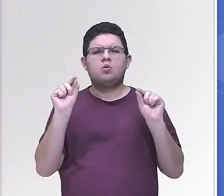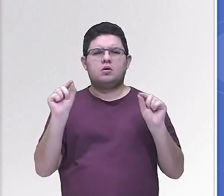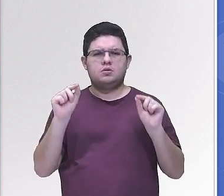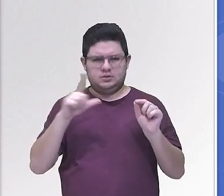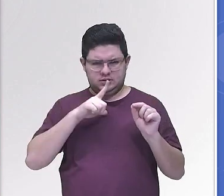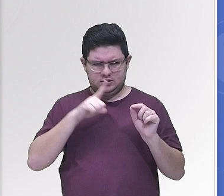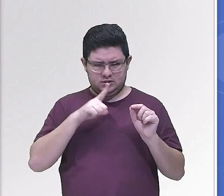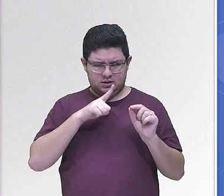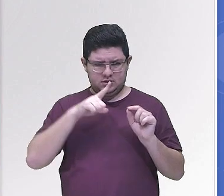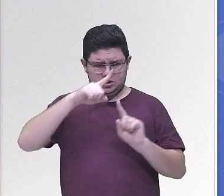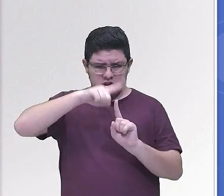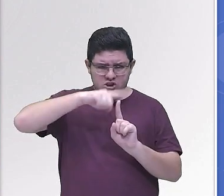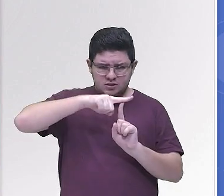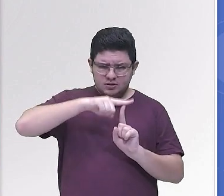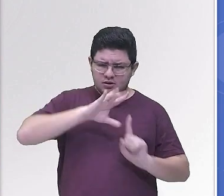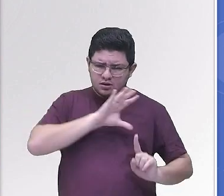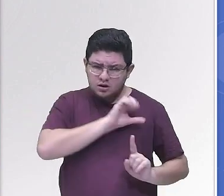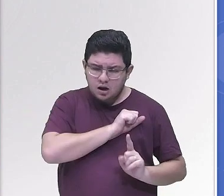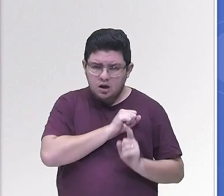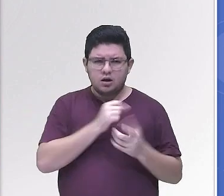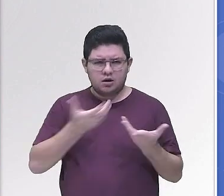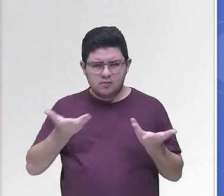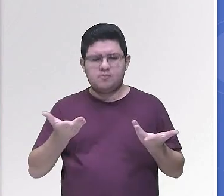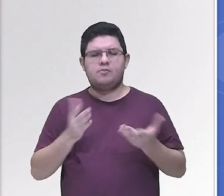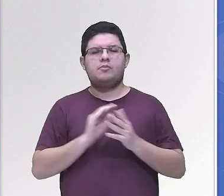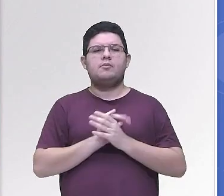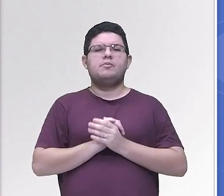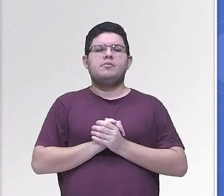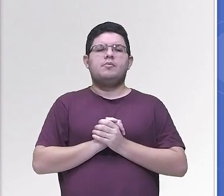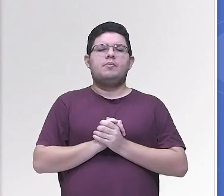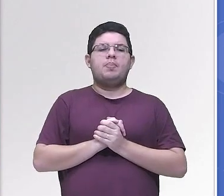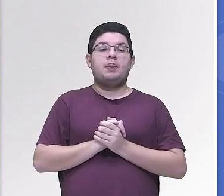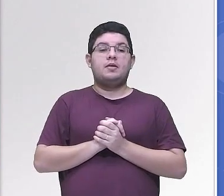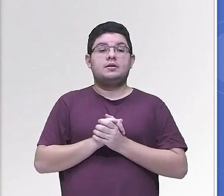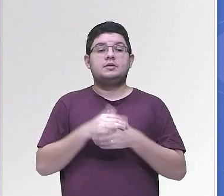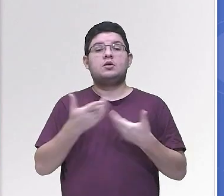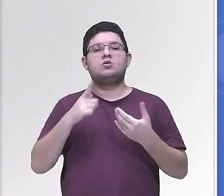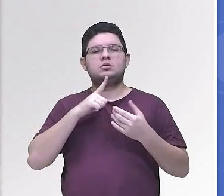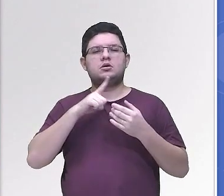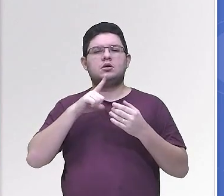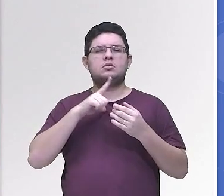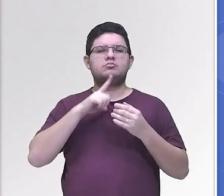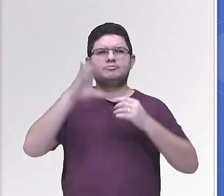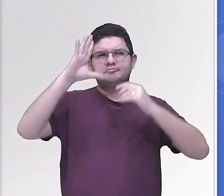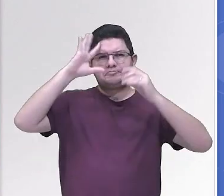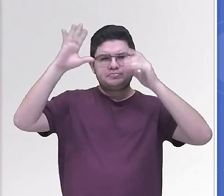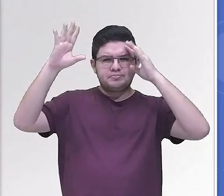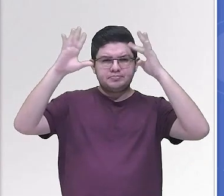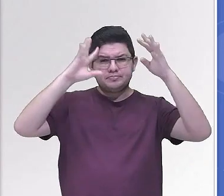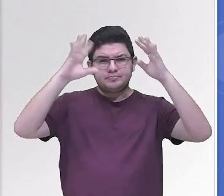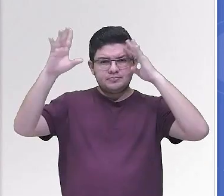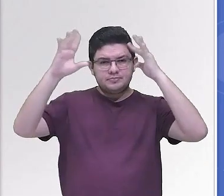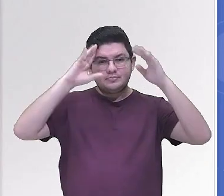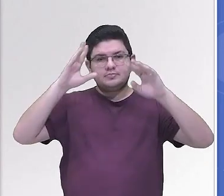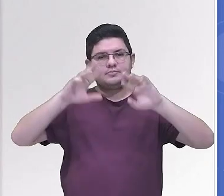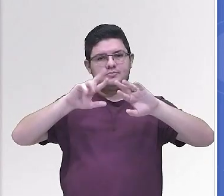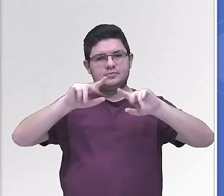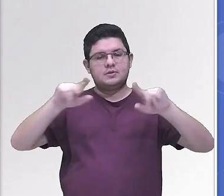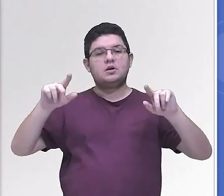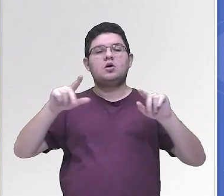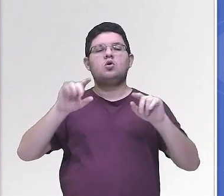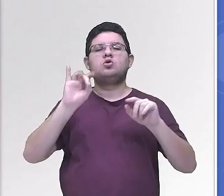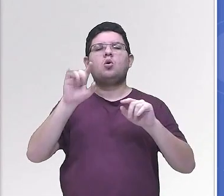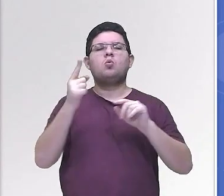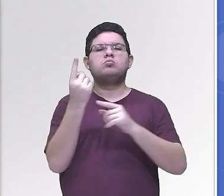maneiras de se amar? Então, olha quanta coisa a gente vai começando a trabalhar numa única e simples